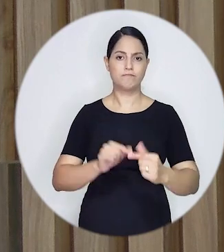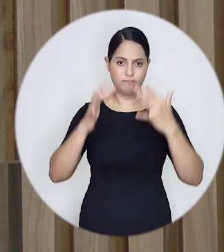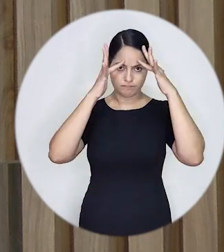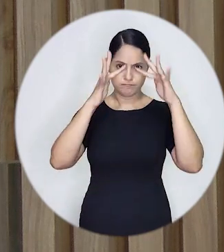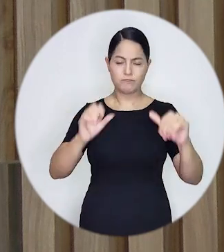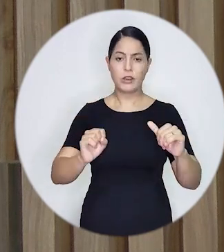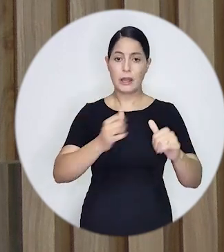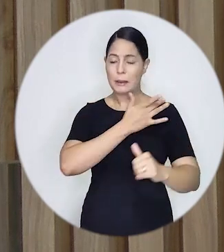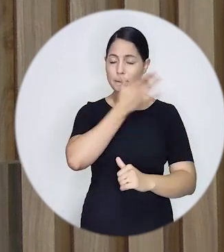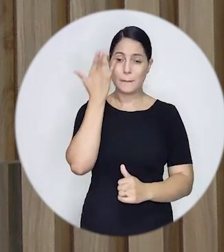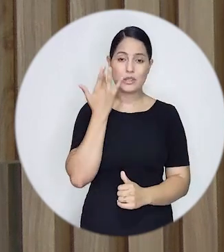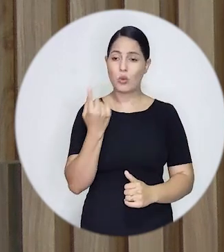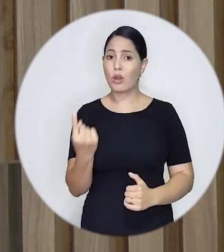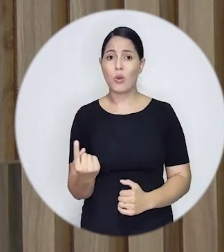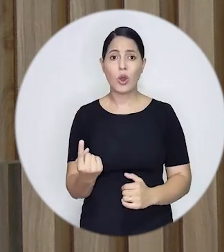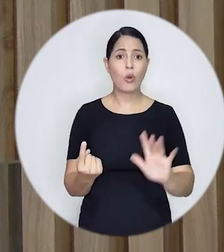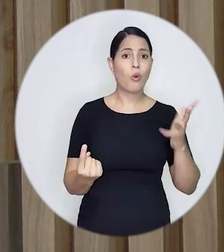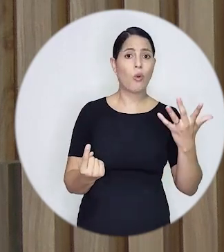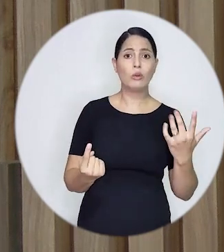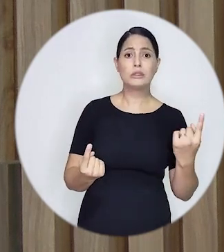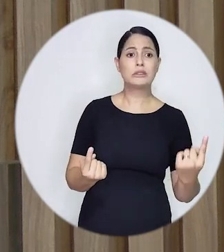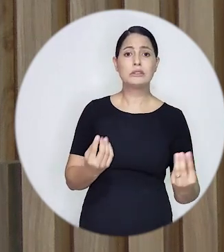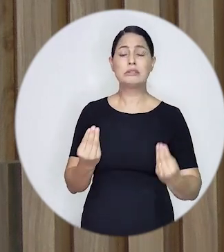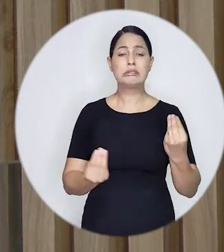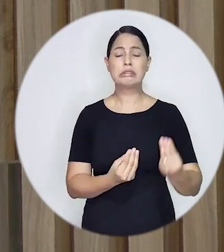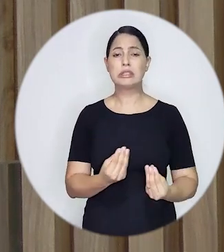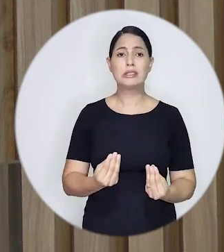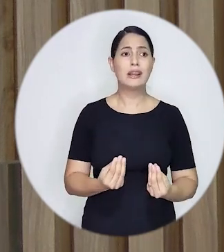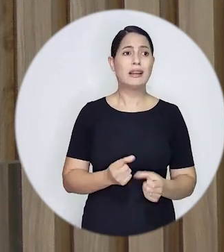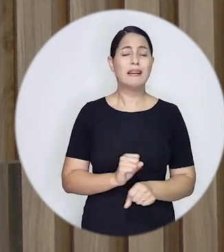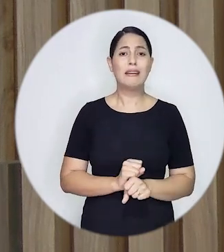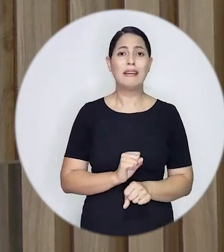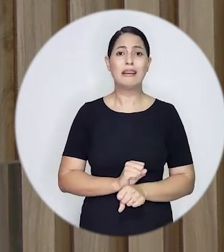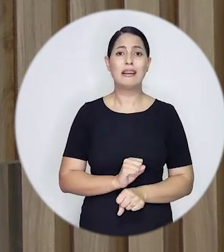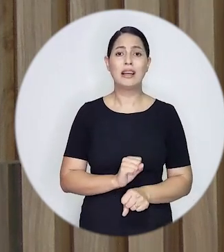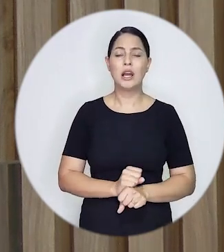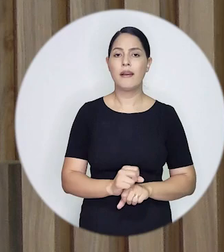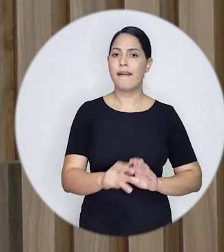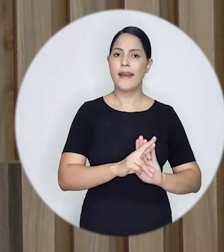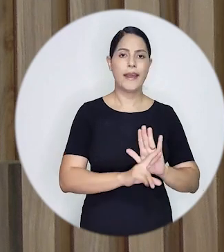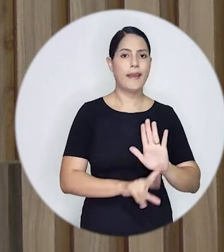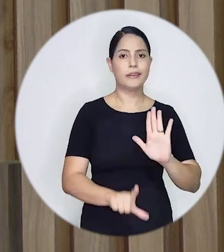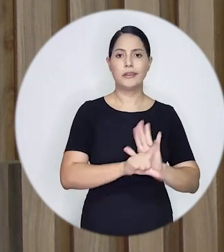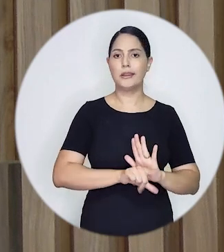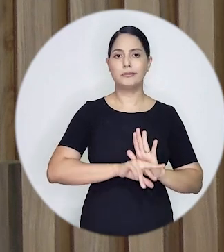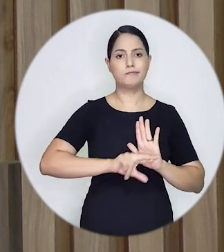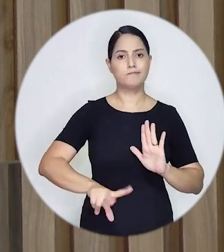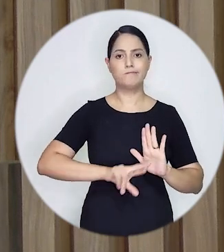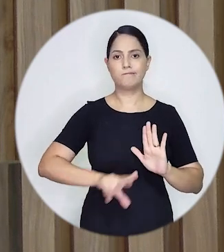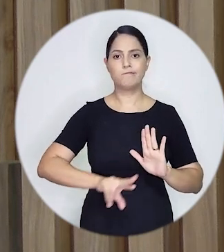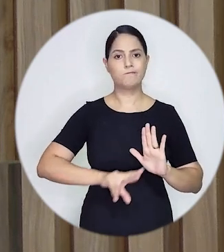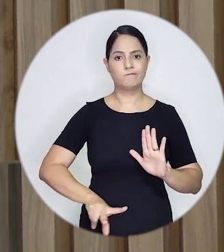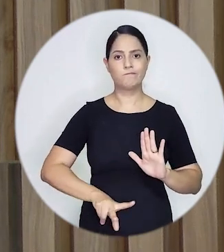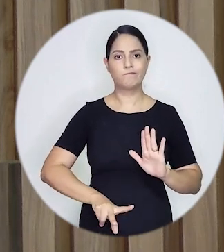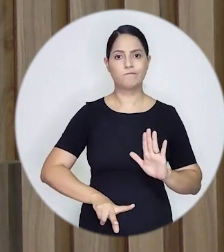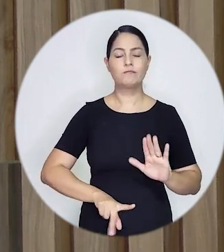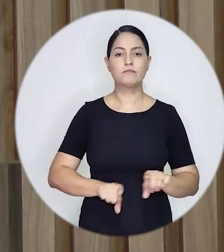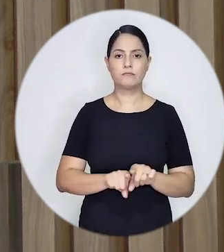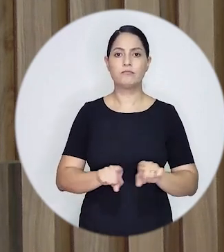jurídica. Aos poucos, portanto, a cannabis medicinal vem ganhando respaldo jurídico, a partir do embasamento